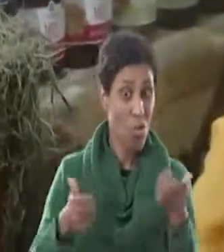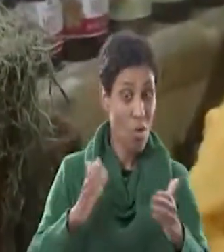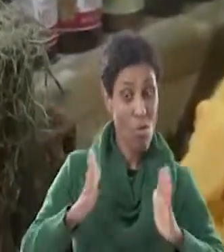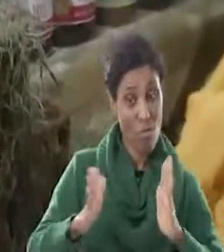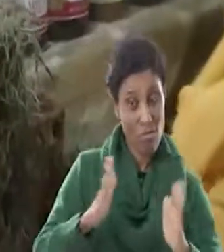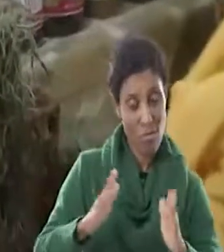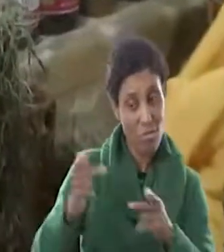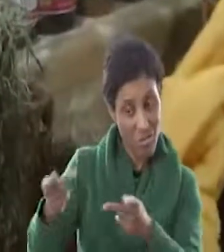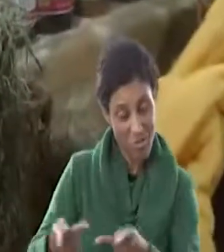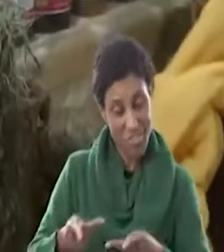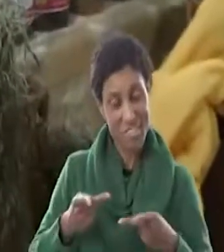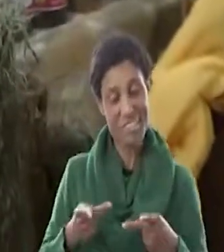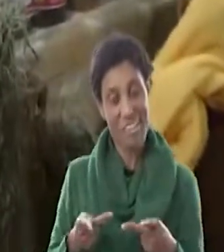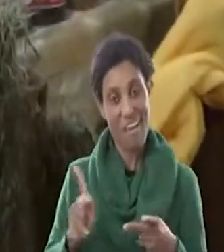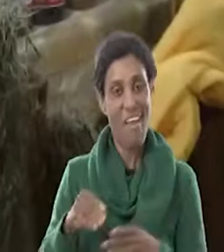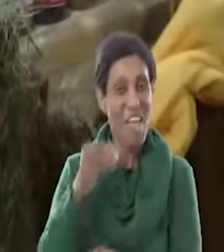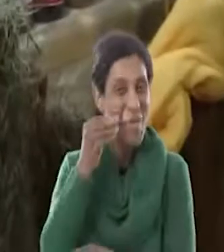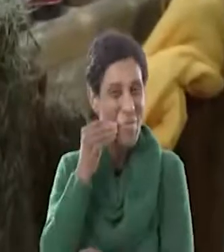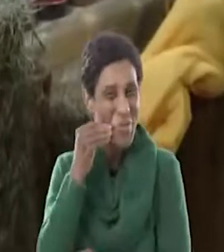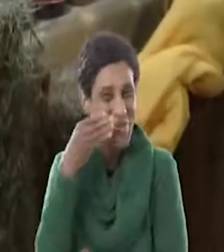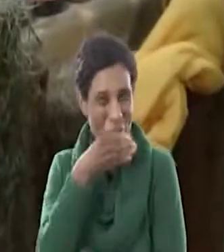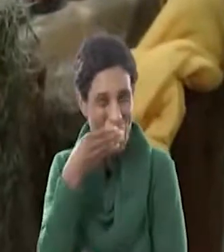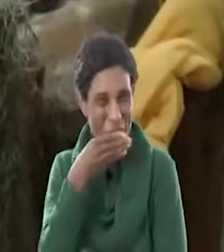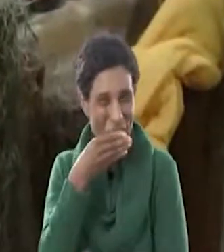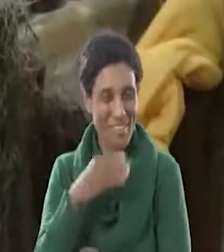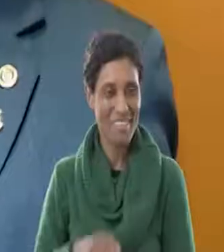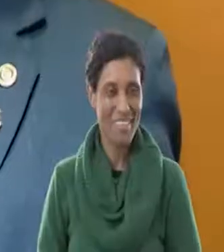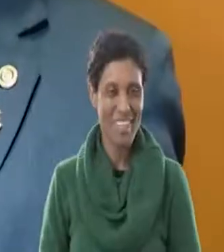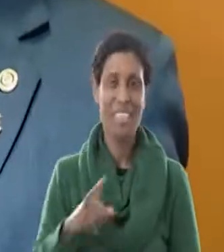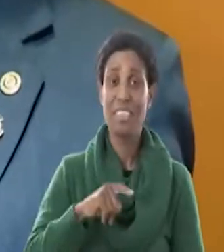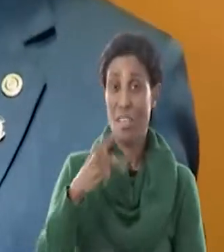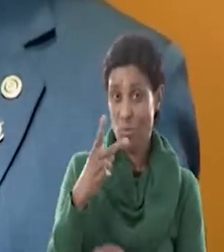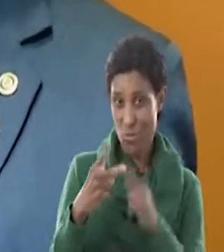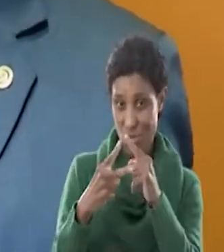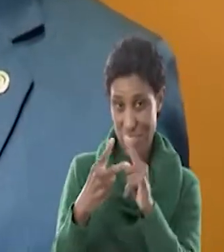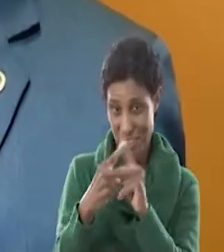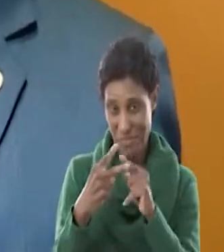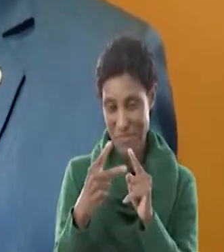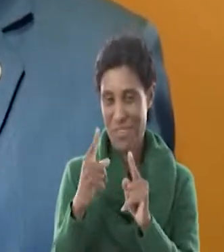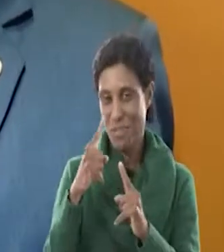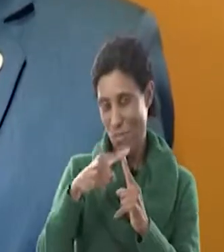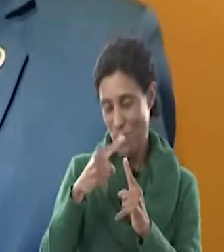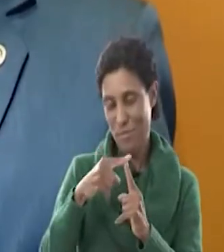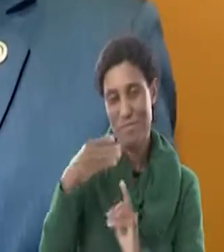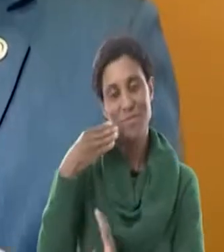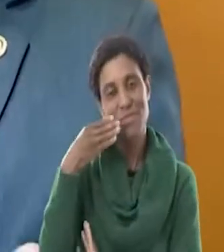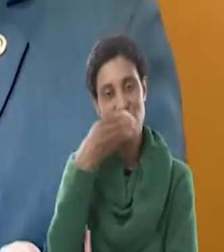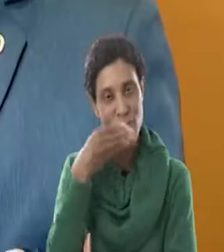aqui visitar o seu stand é provar o mel que o senhor trouxe. Certo. E eu trouxe dois mels